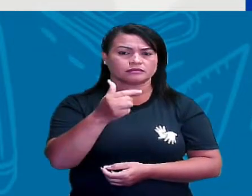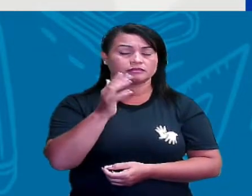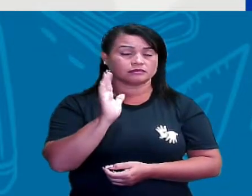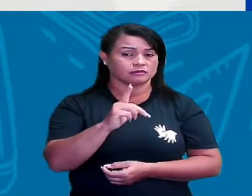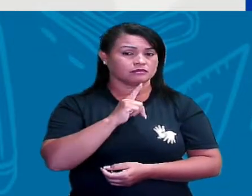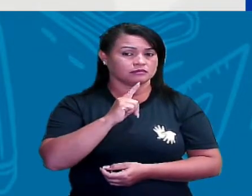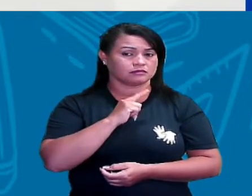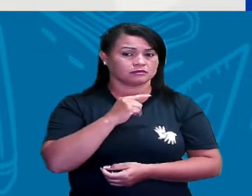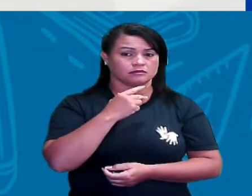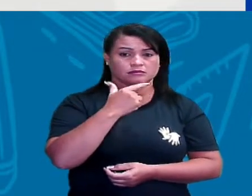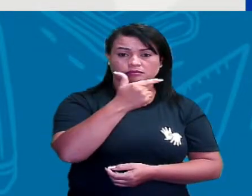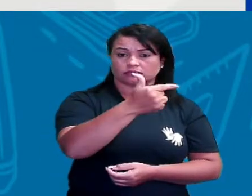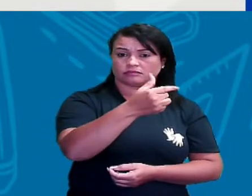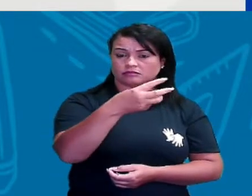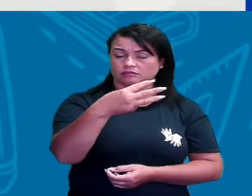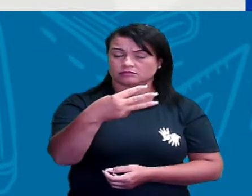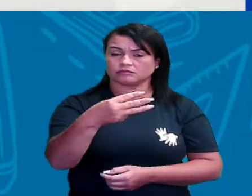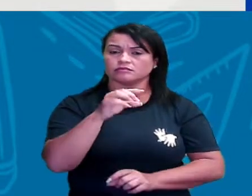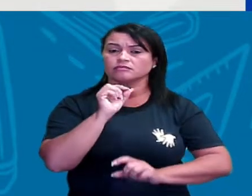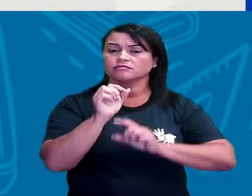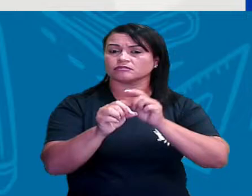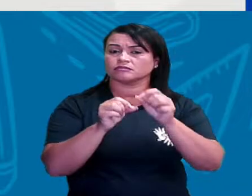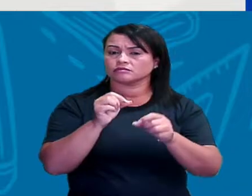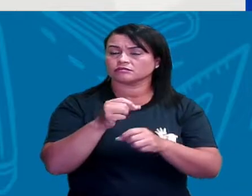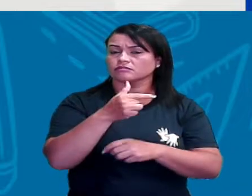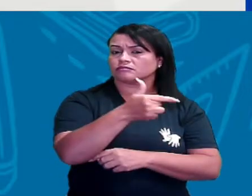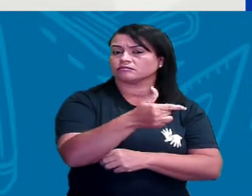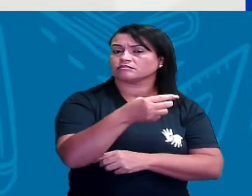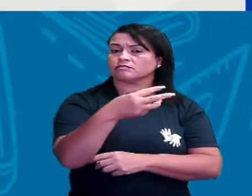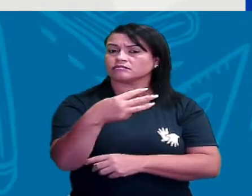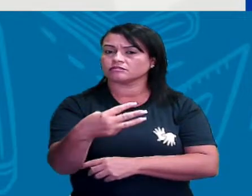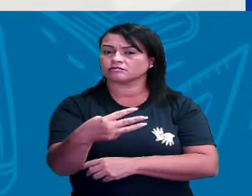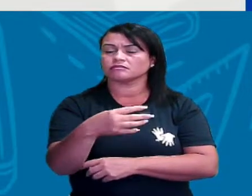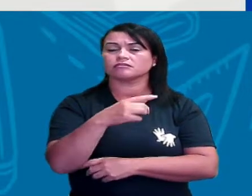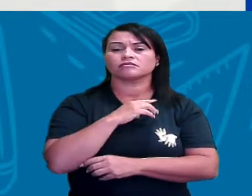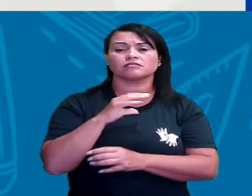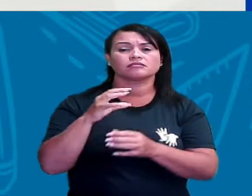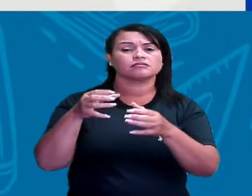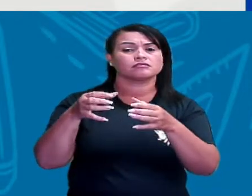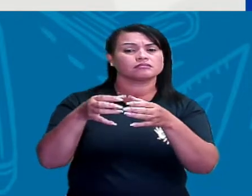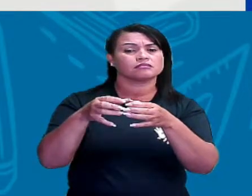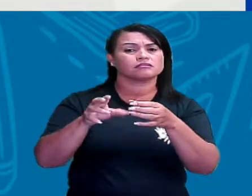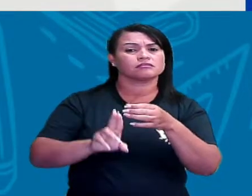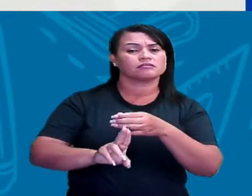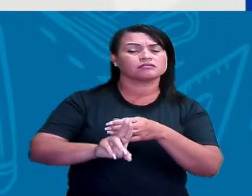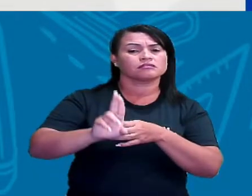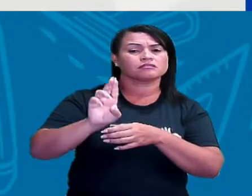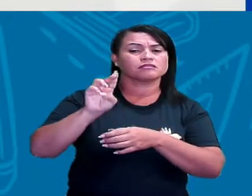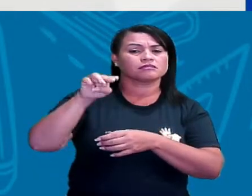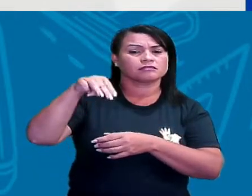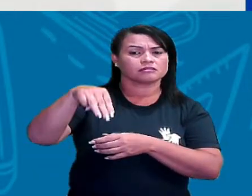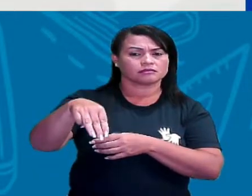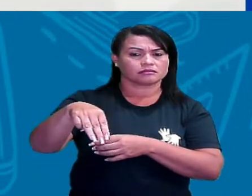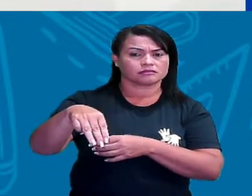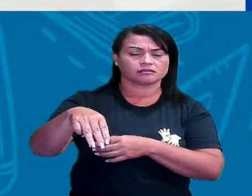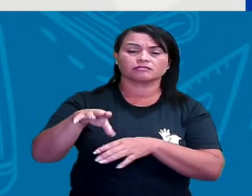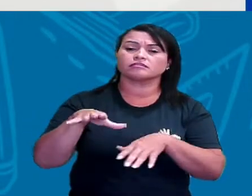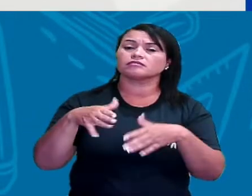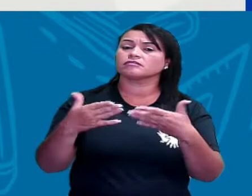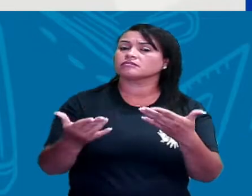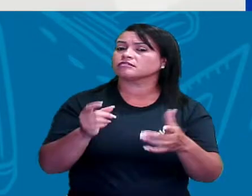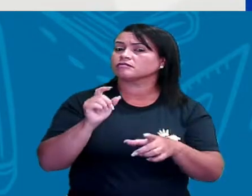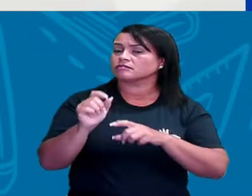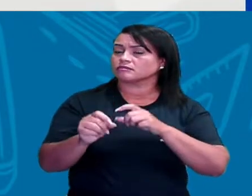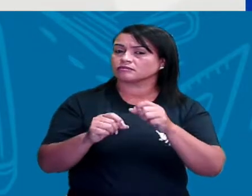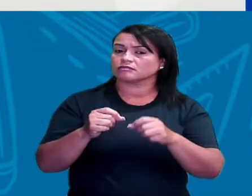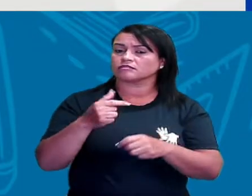23, né? Esse que está na frente, nós temos o seguinte, ó. Já o número 23 pertence à classe das unidades de milhar. Então, será lido